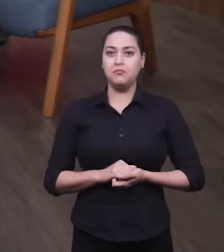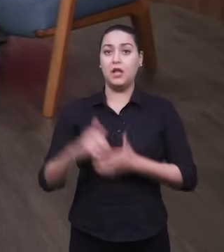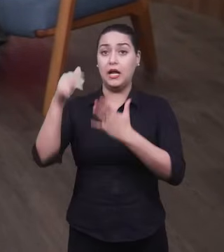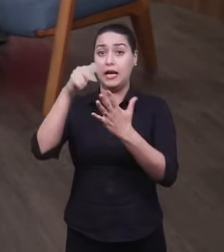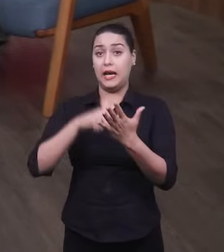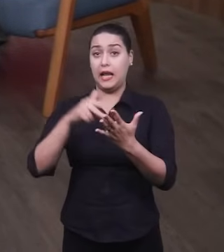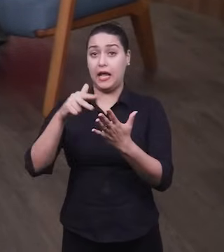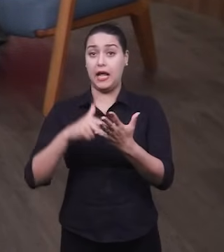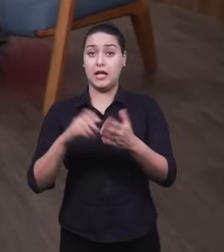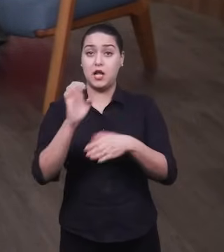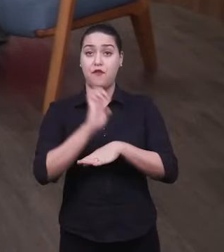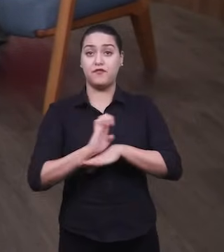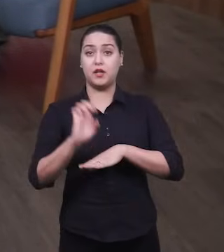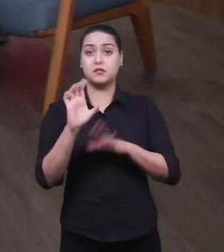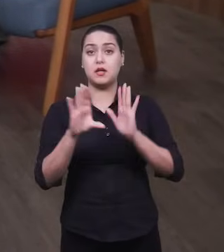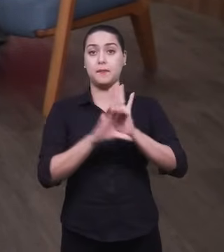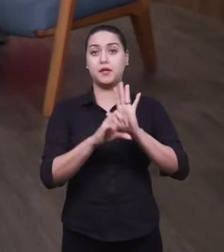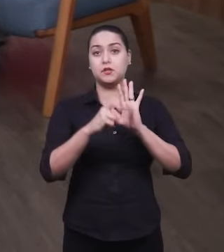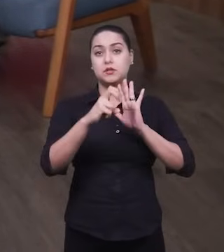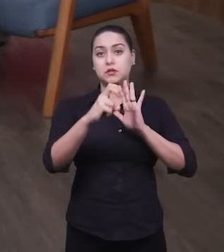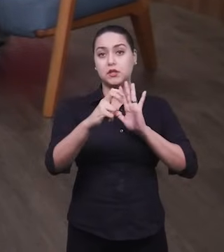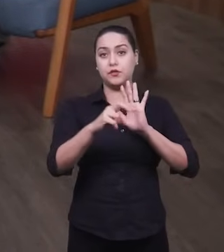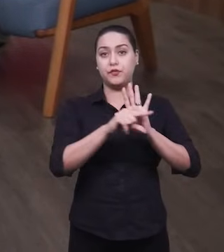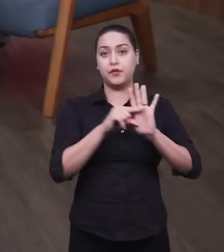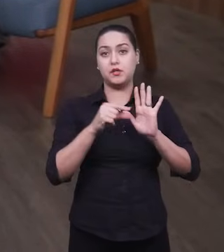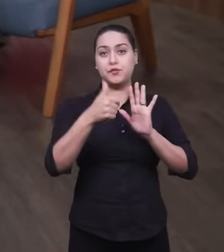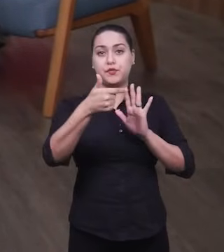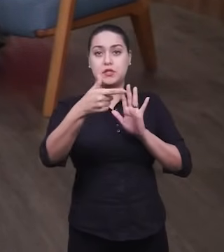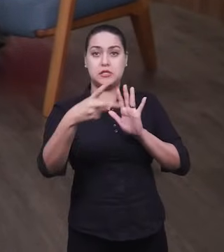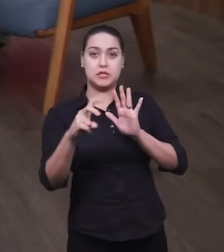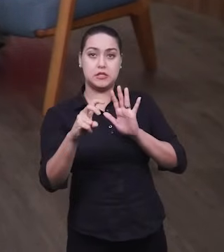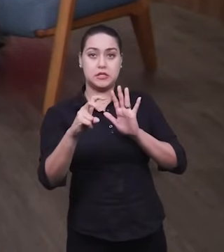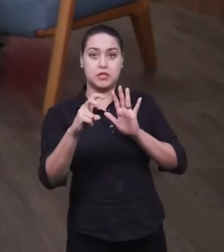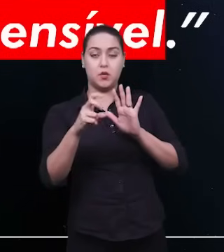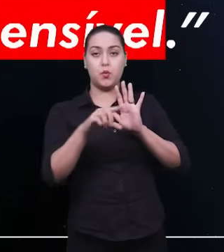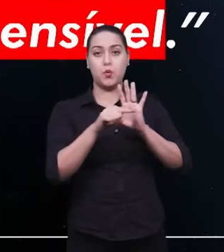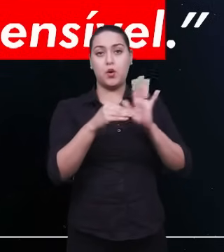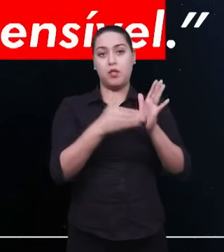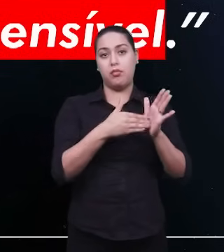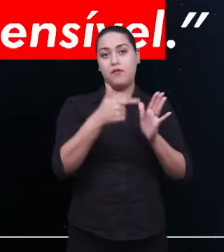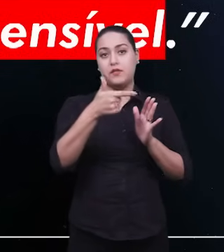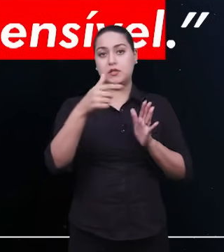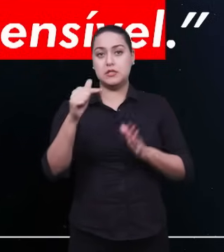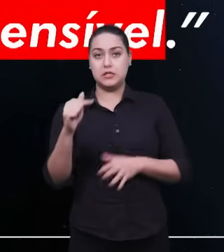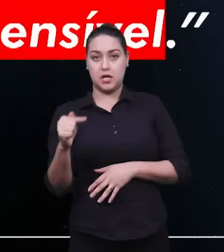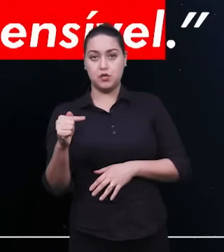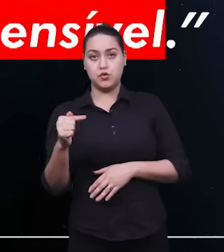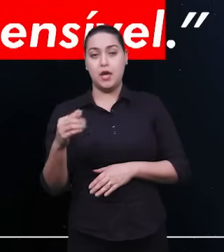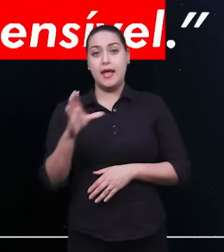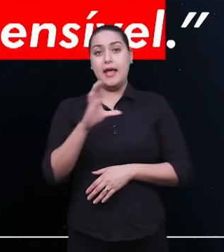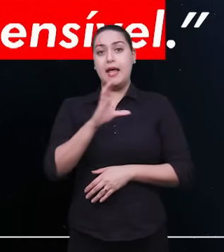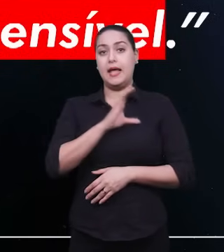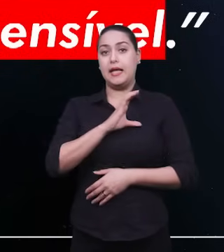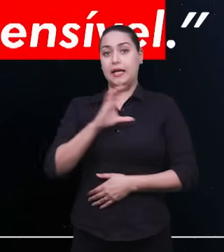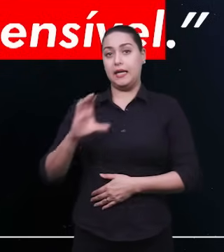aqui o que está escrito em Efésios, capítulo 5, versos 25 a 27. Diz assim: Cristo amou a igreja e a si mesmo se